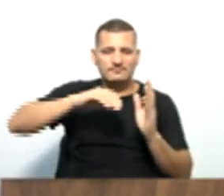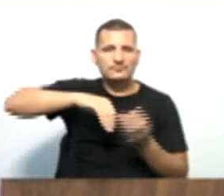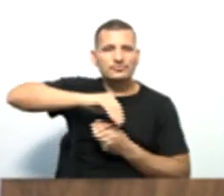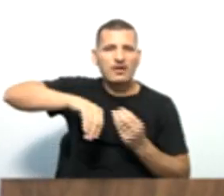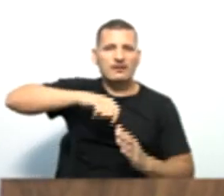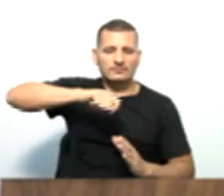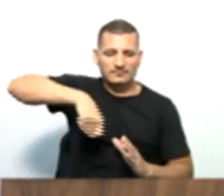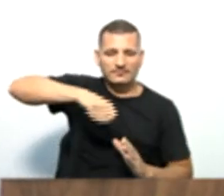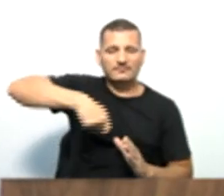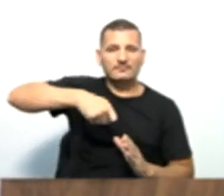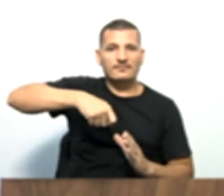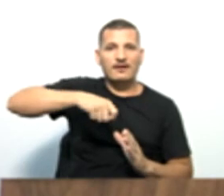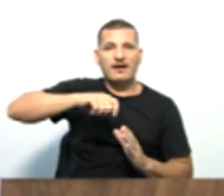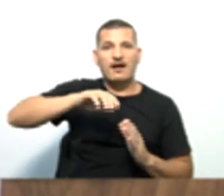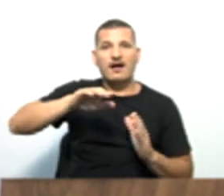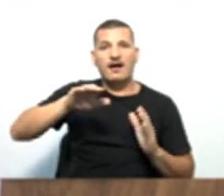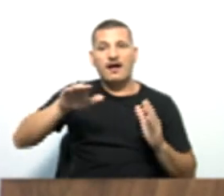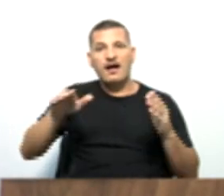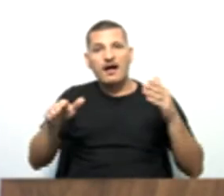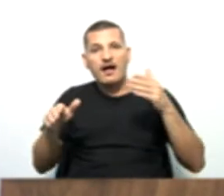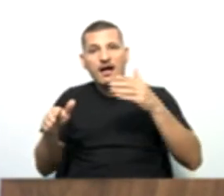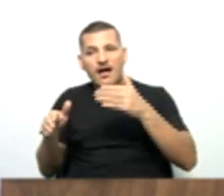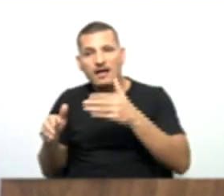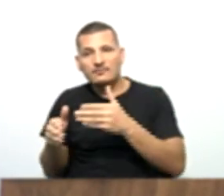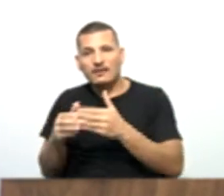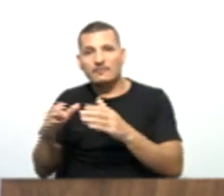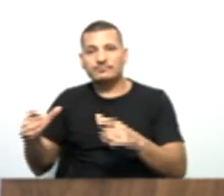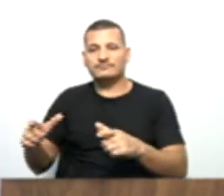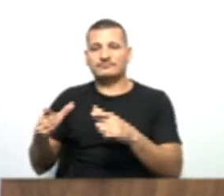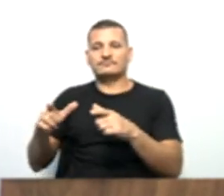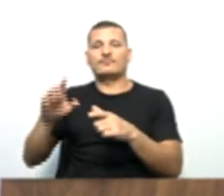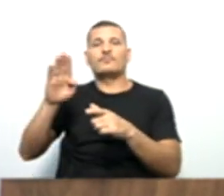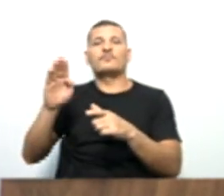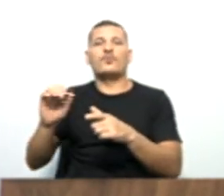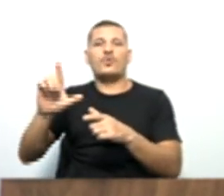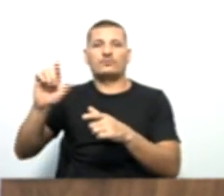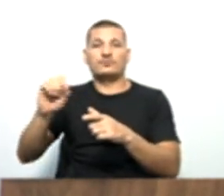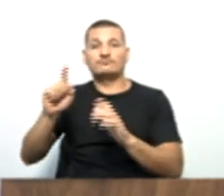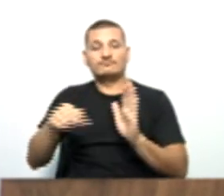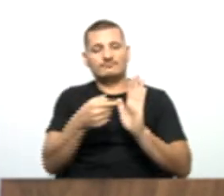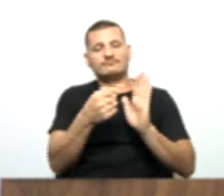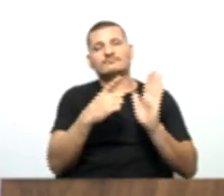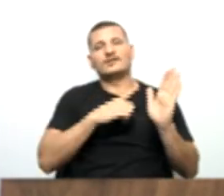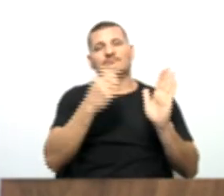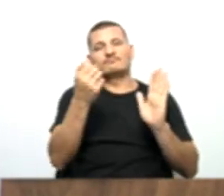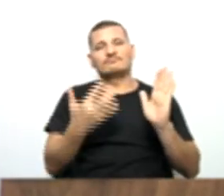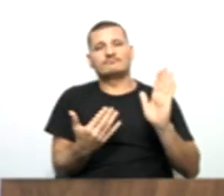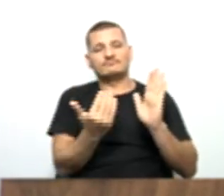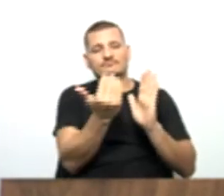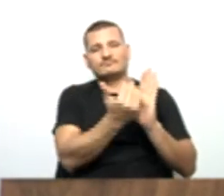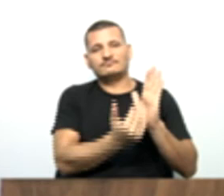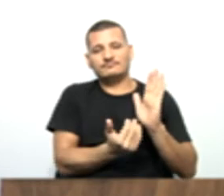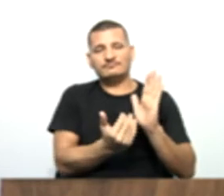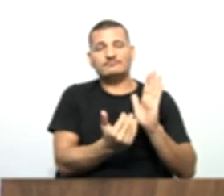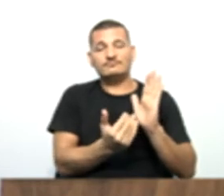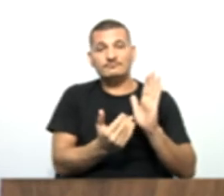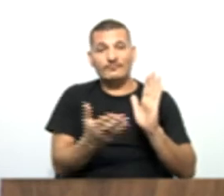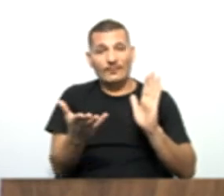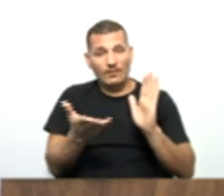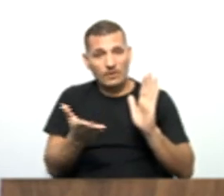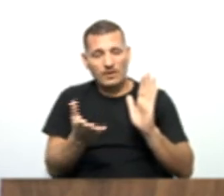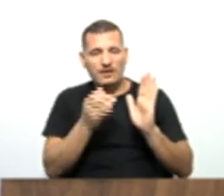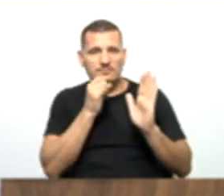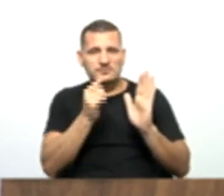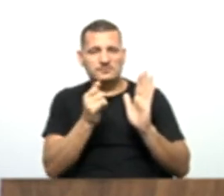chegar ao produto que é o bolo, está tudo lá especificado na receita. Tá? Agora, se você coloca no escopo lá,